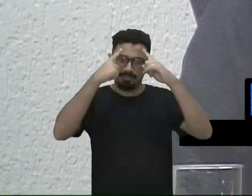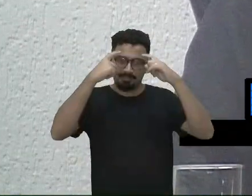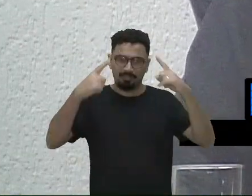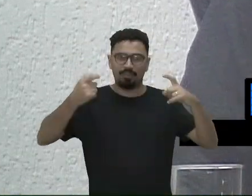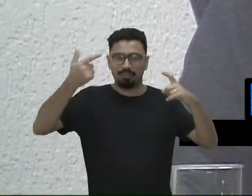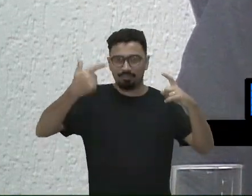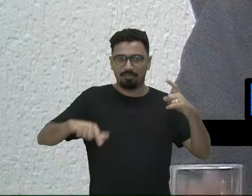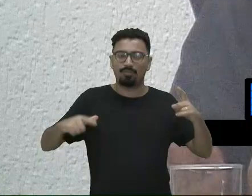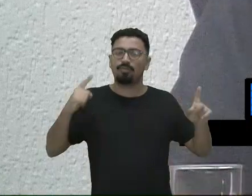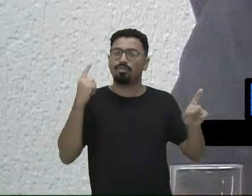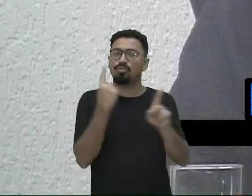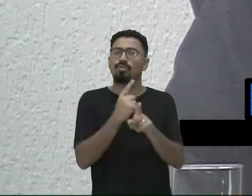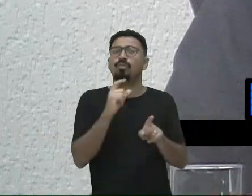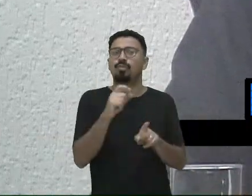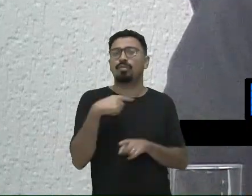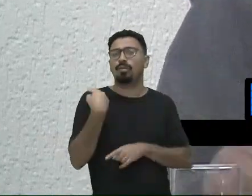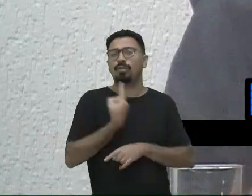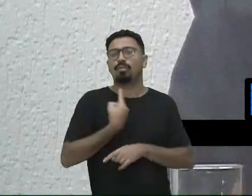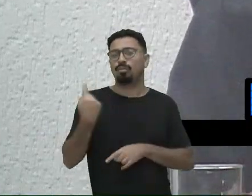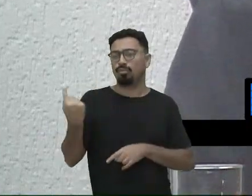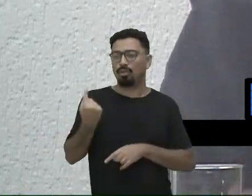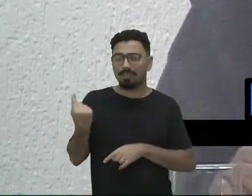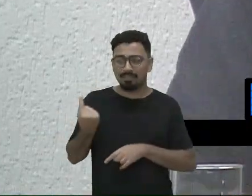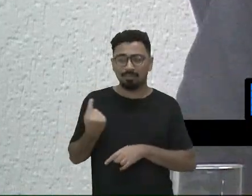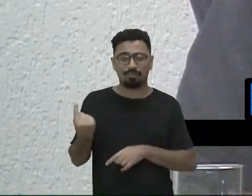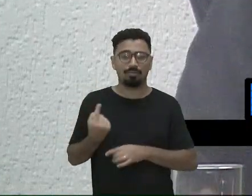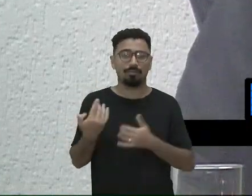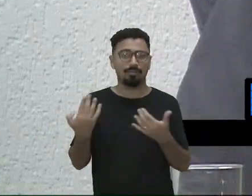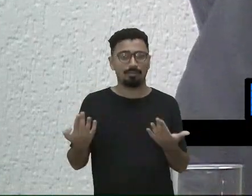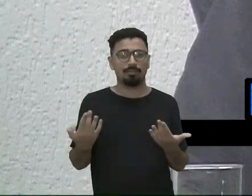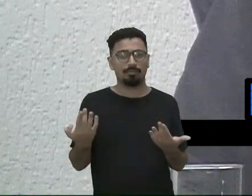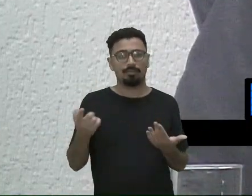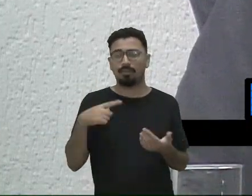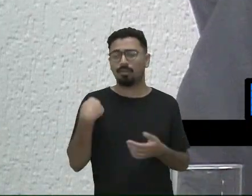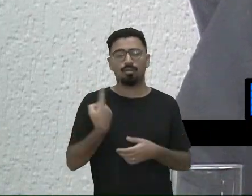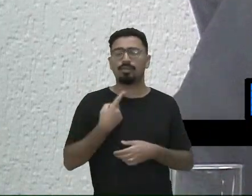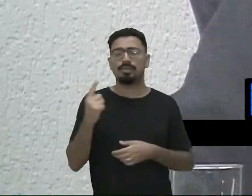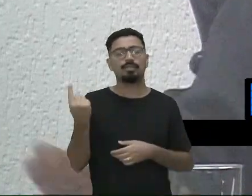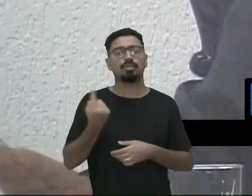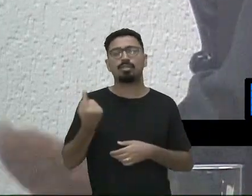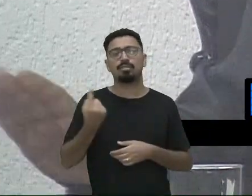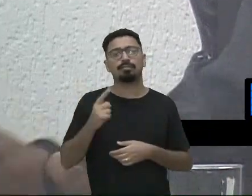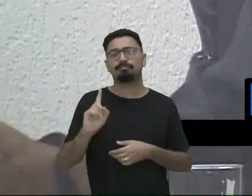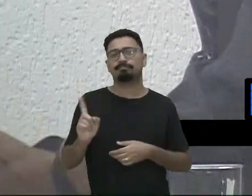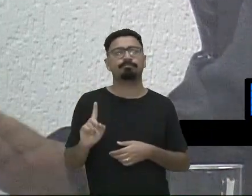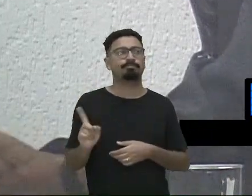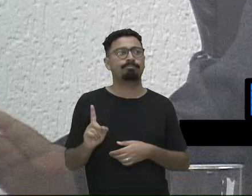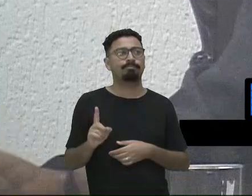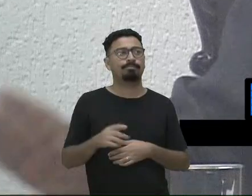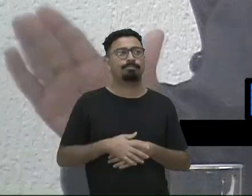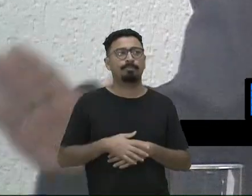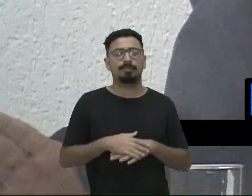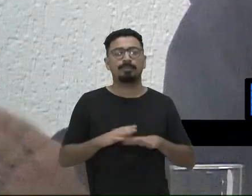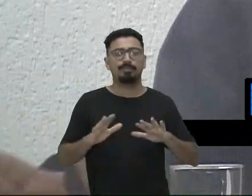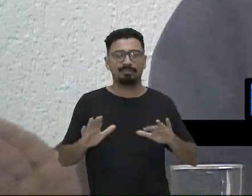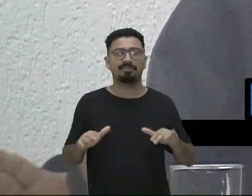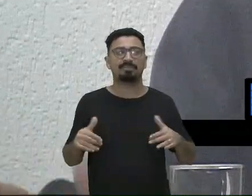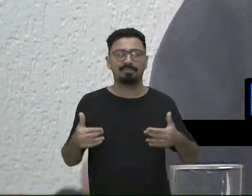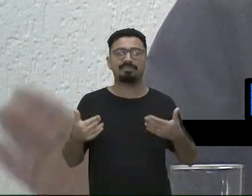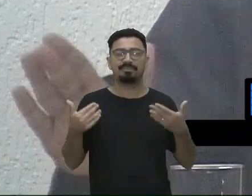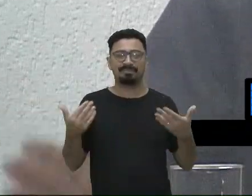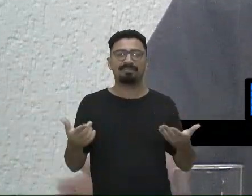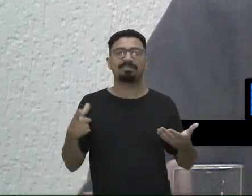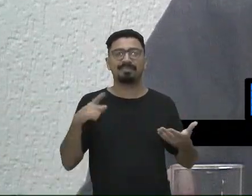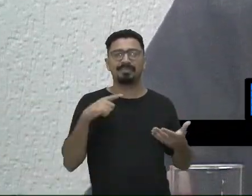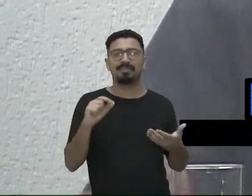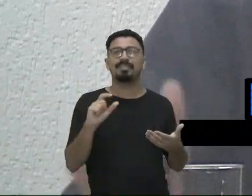a gente descobrir que estamos sozinhos, sozinhas. E aí eu quero dizer, não estamos. Olha aqui, olha essa mesa. Boa parte dela,